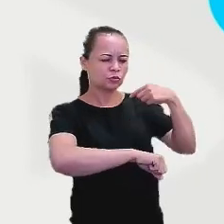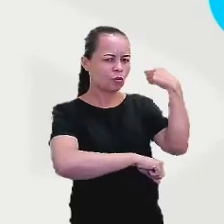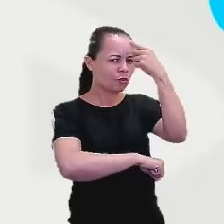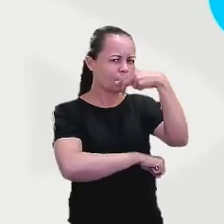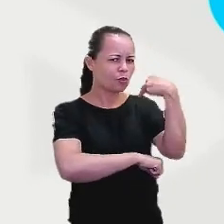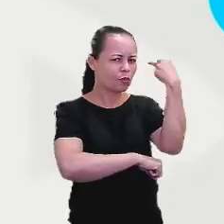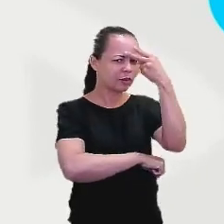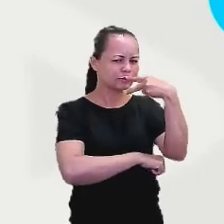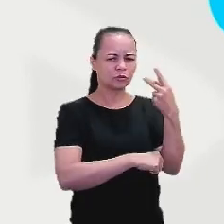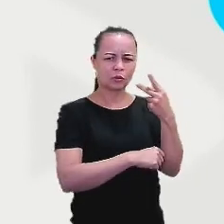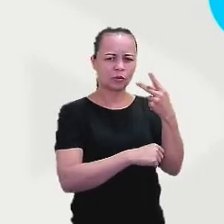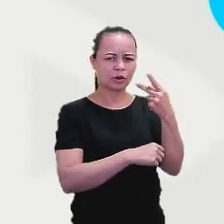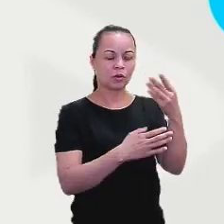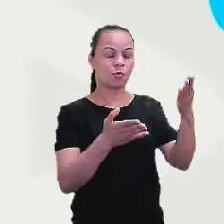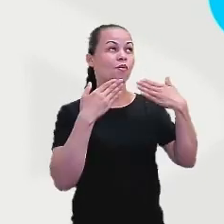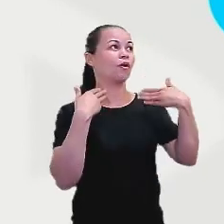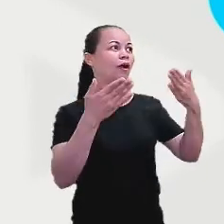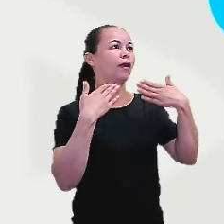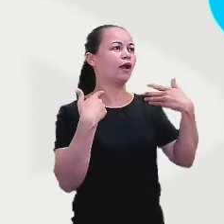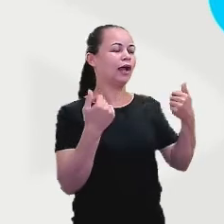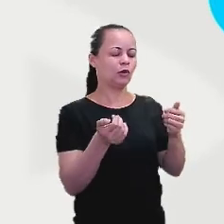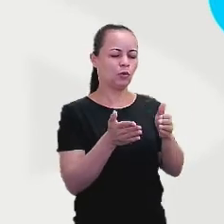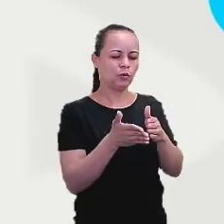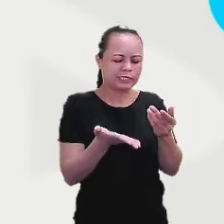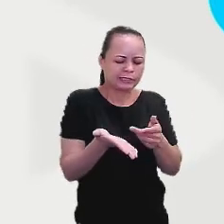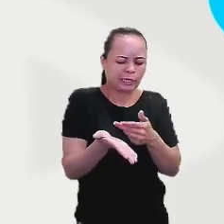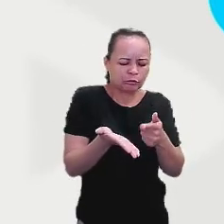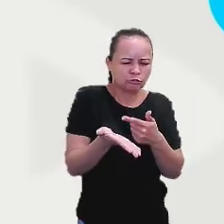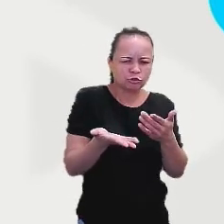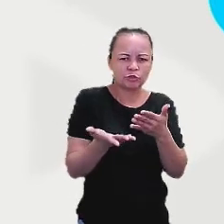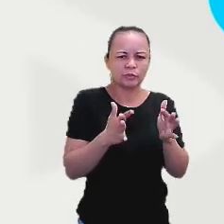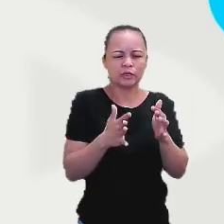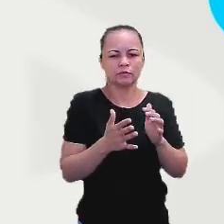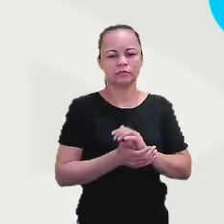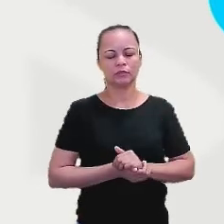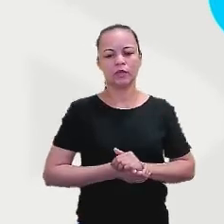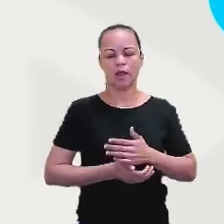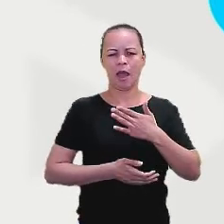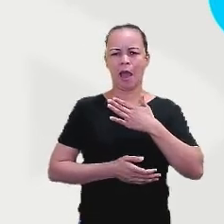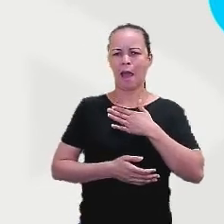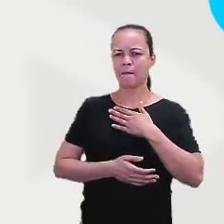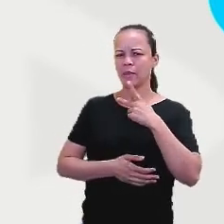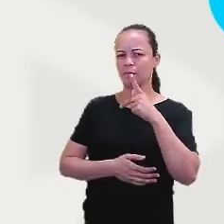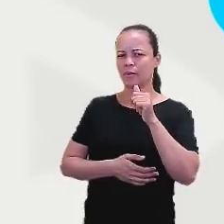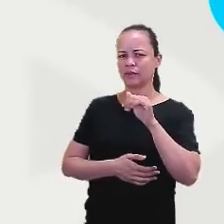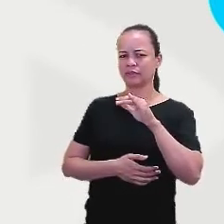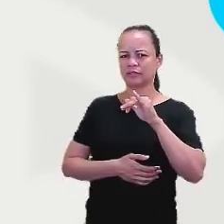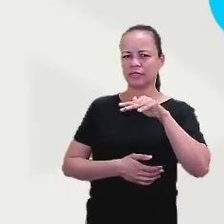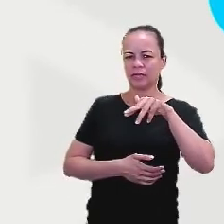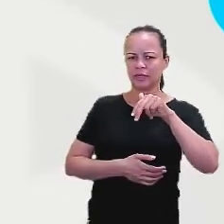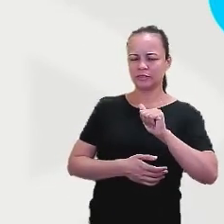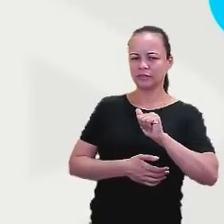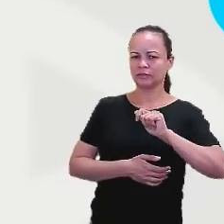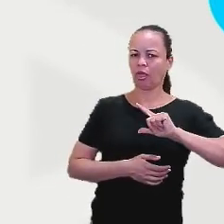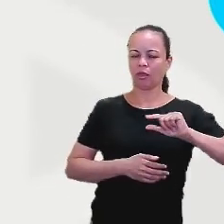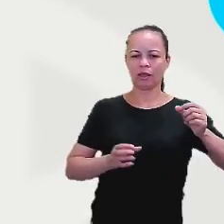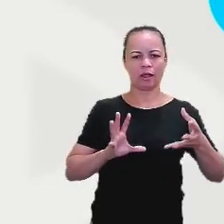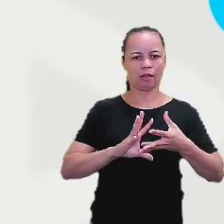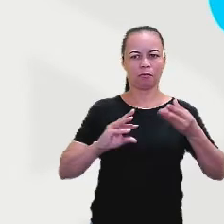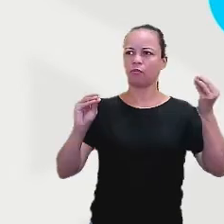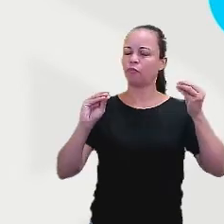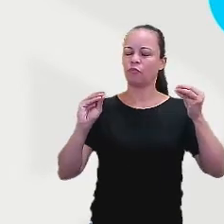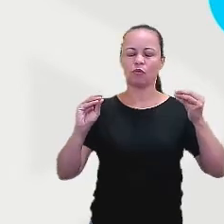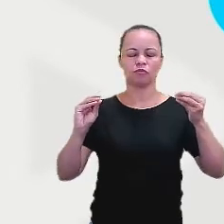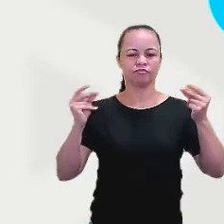sem gibi. A minha paciência se foi faz tempo. Então, temos aí o quê?